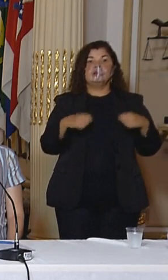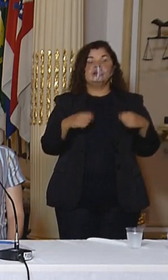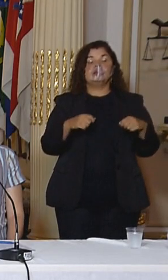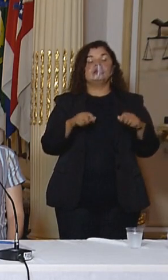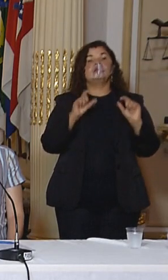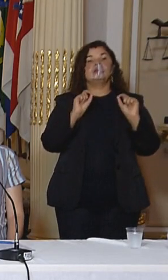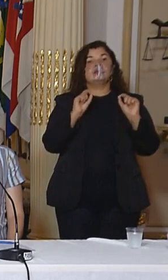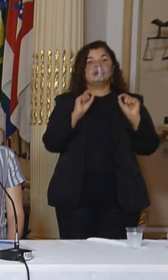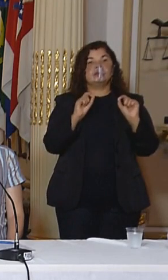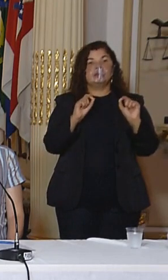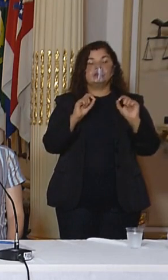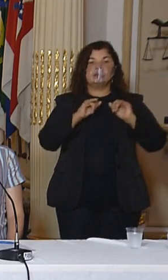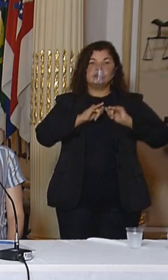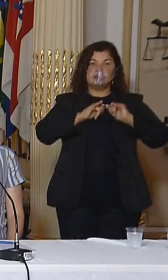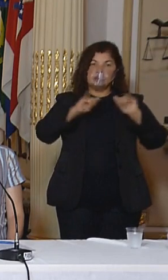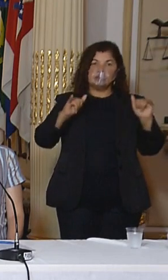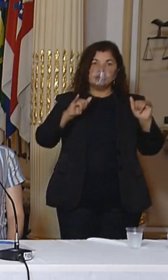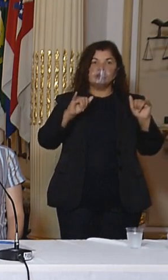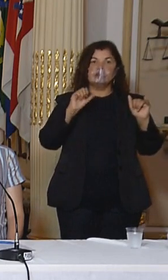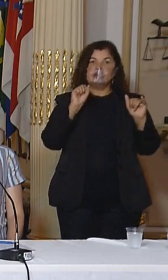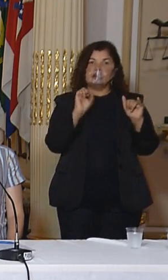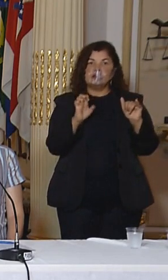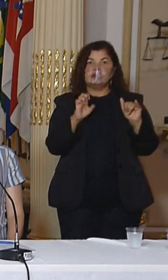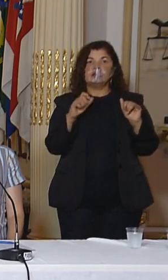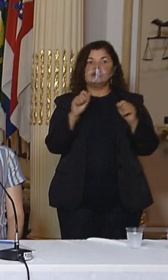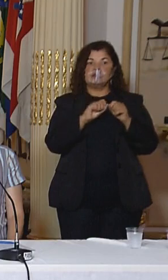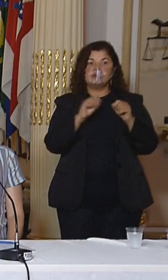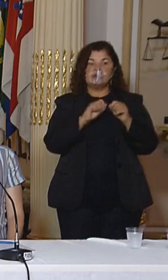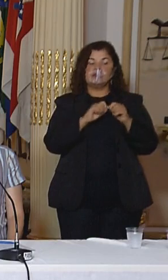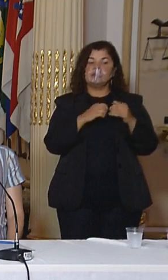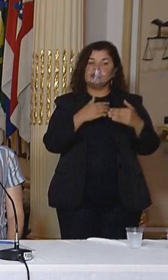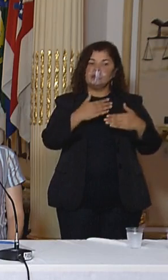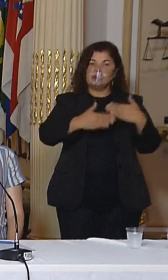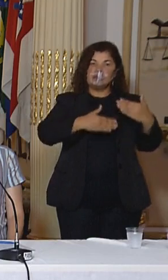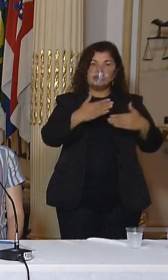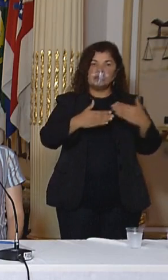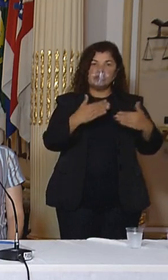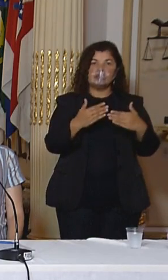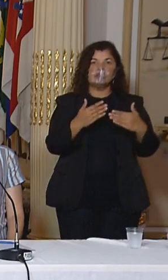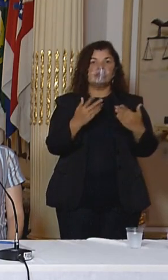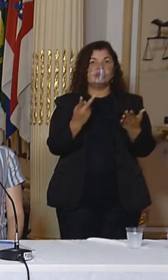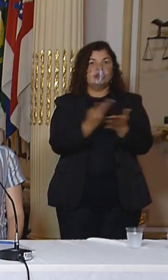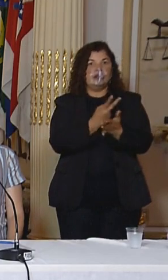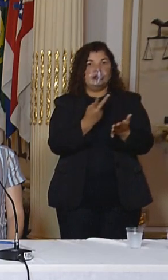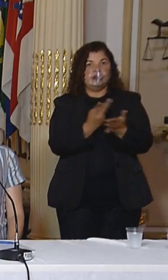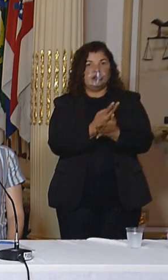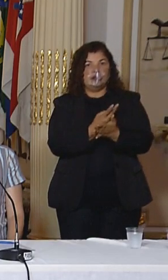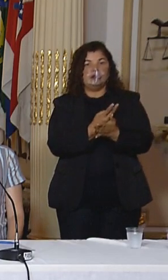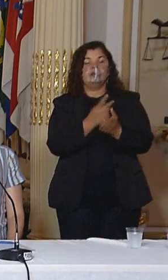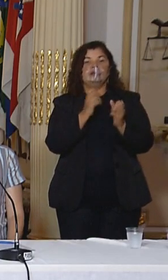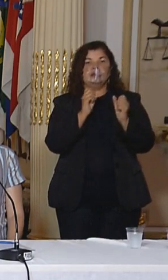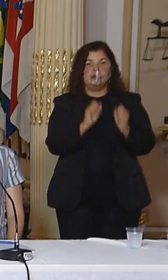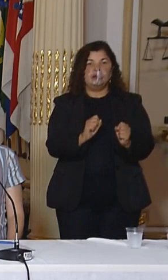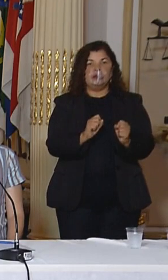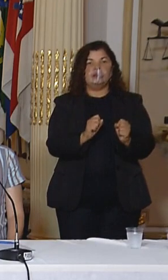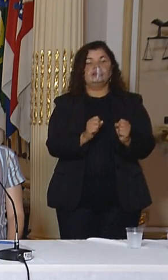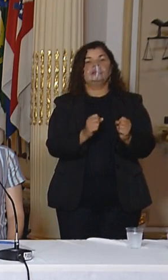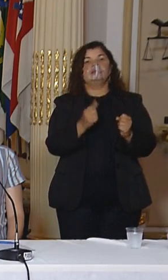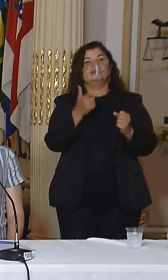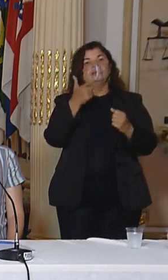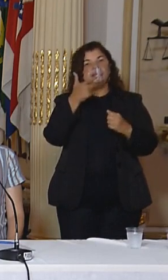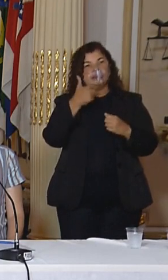lembrar que, se nós fizermos esse processo de forma errada, poderemos ter que